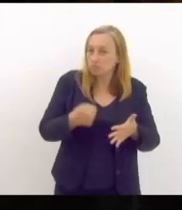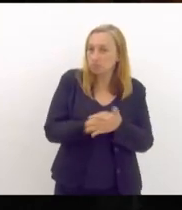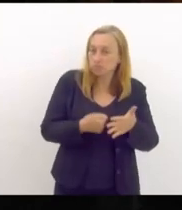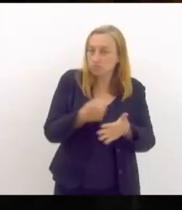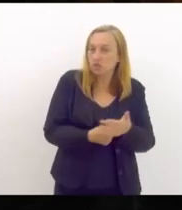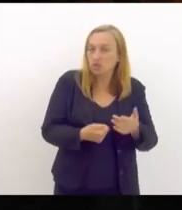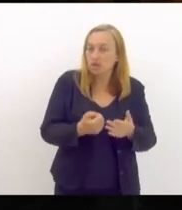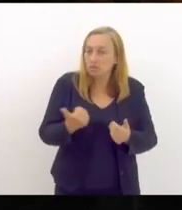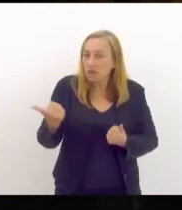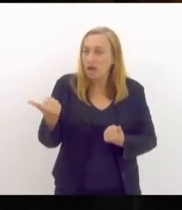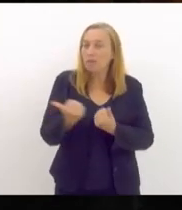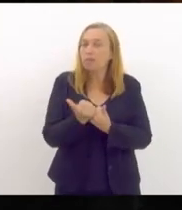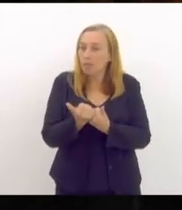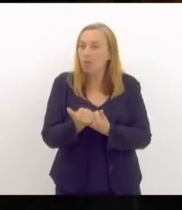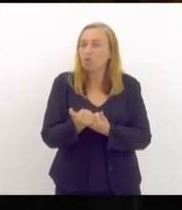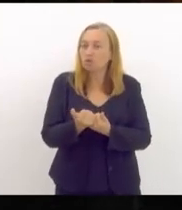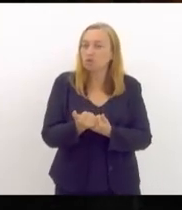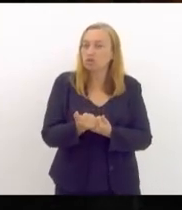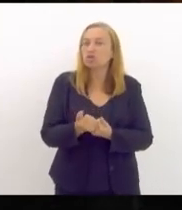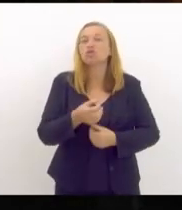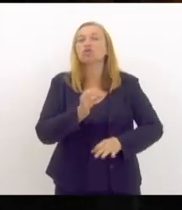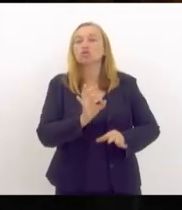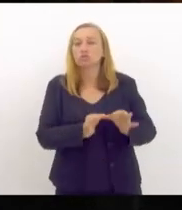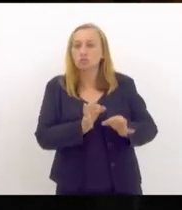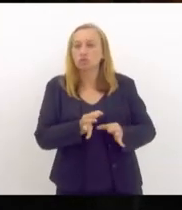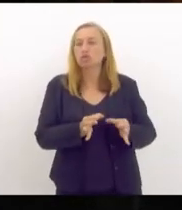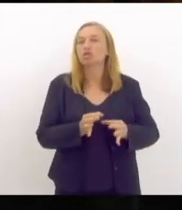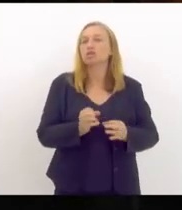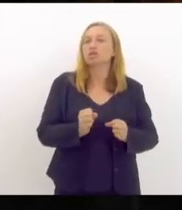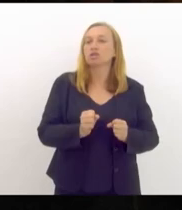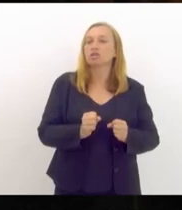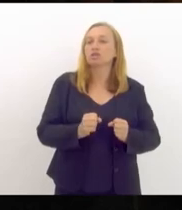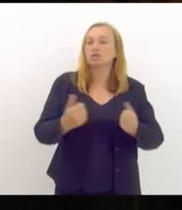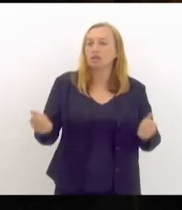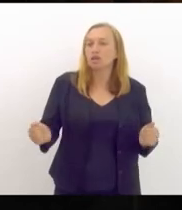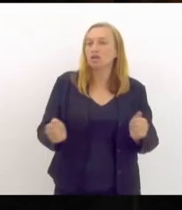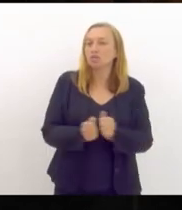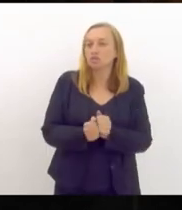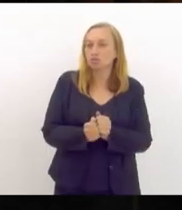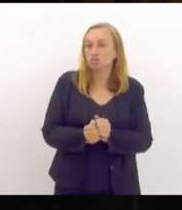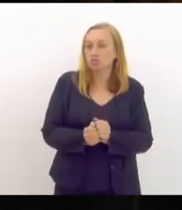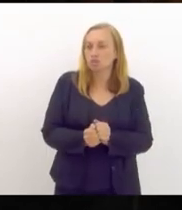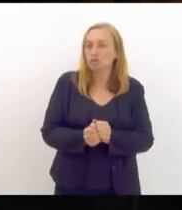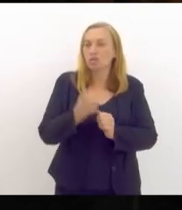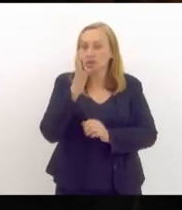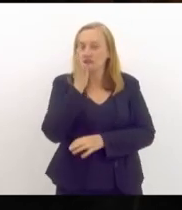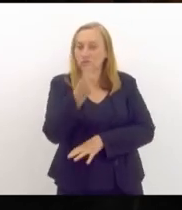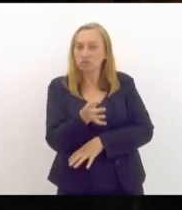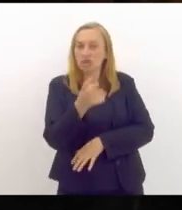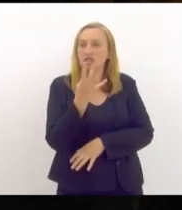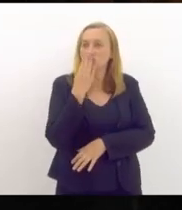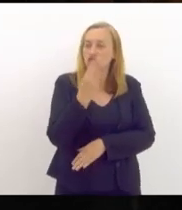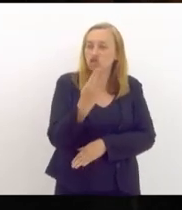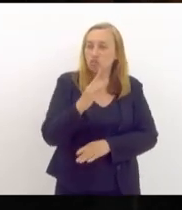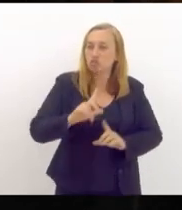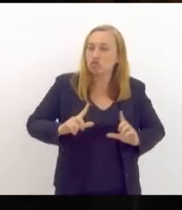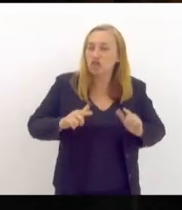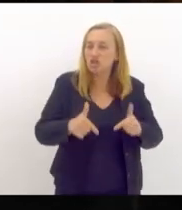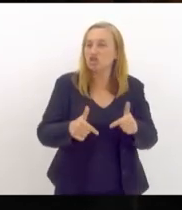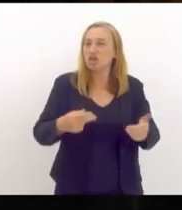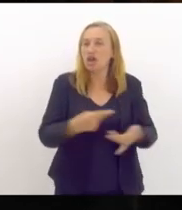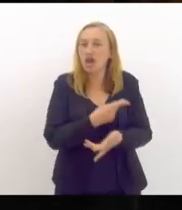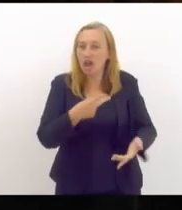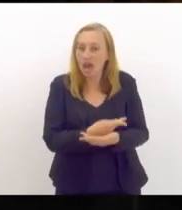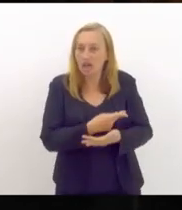para e pedir com medidas jurídicas que cabem que estarão ao meu alcance para denunciar esse tipo de absurdo